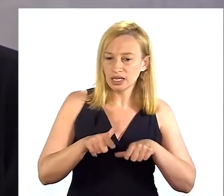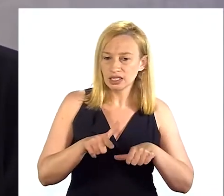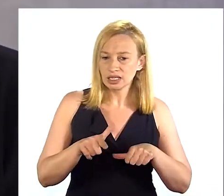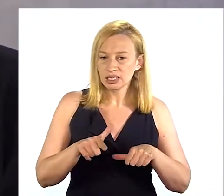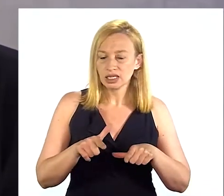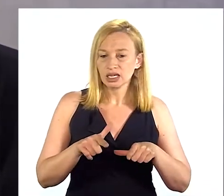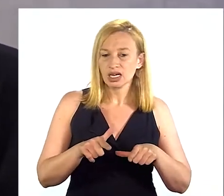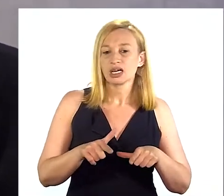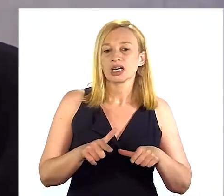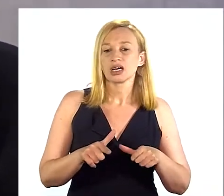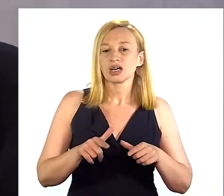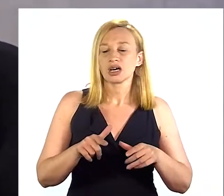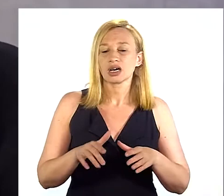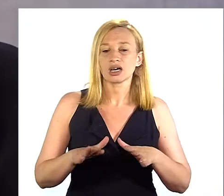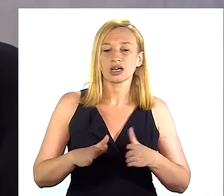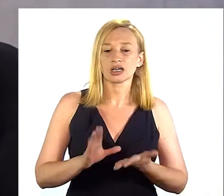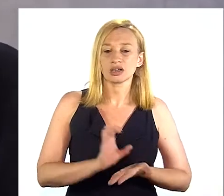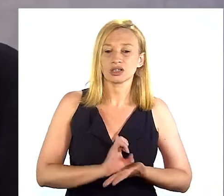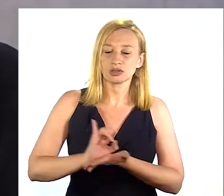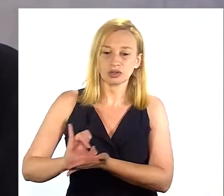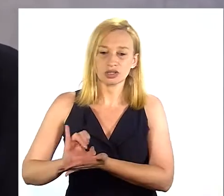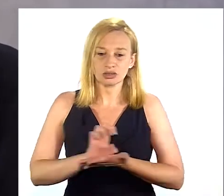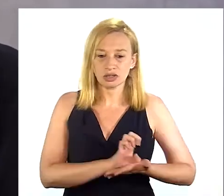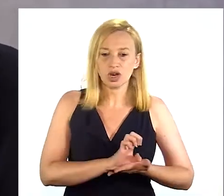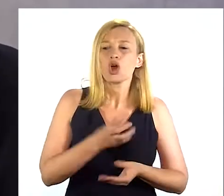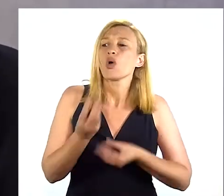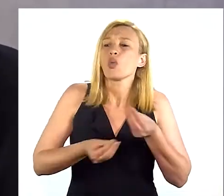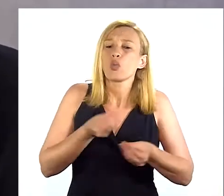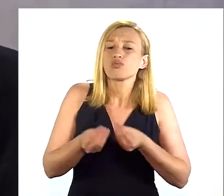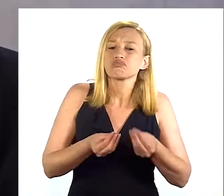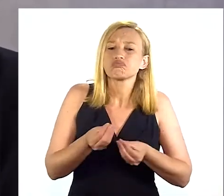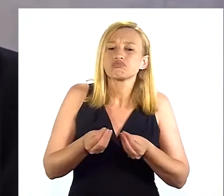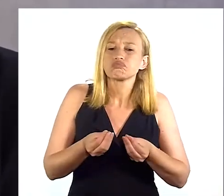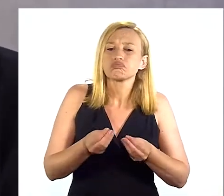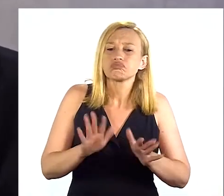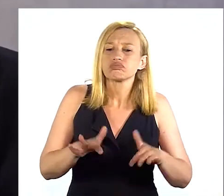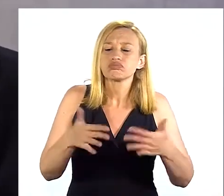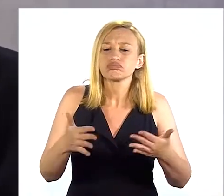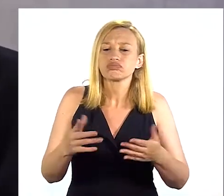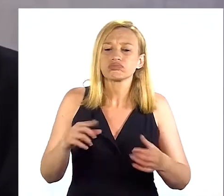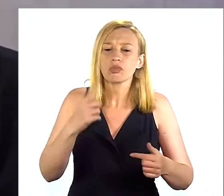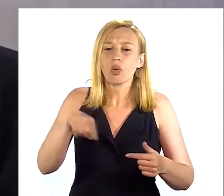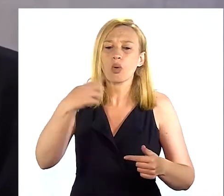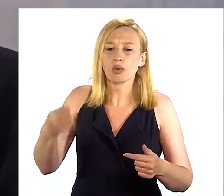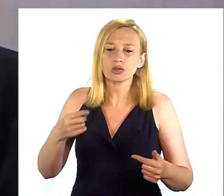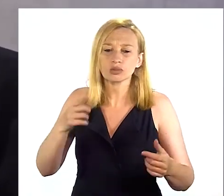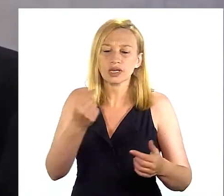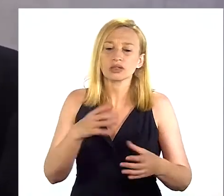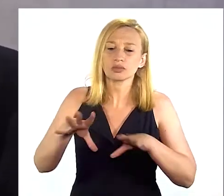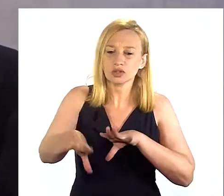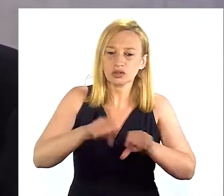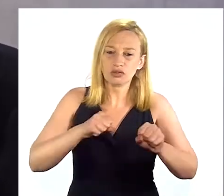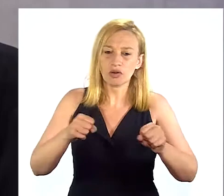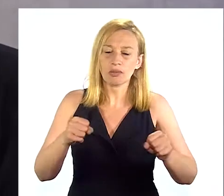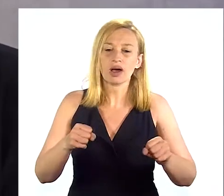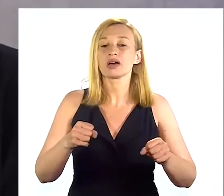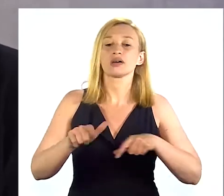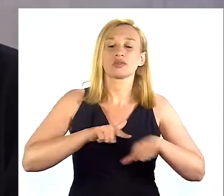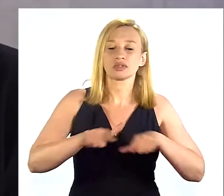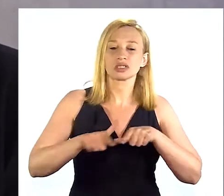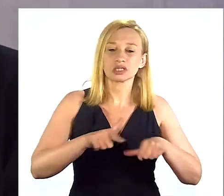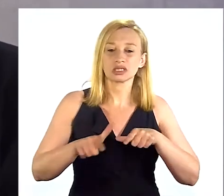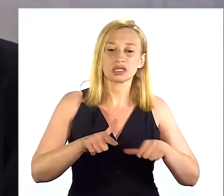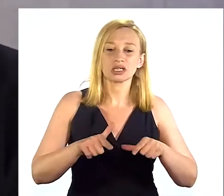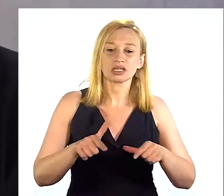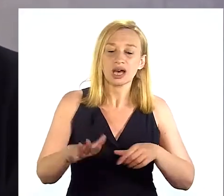questão da cadeia de fornecedores, que outras ações precisam estar somadas aí para que a gente possa também formar profissionais